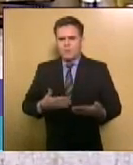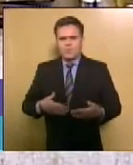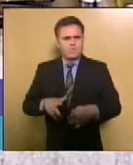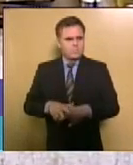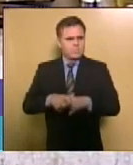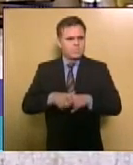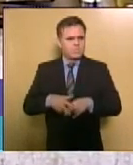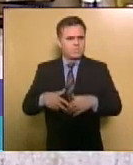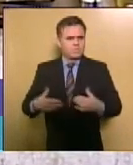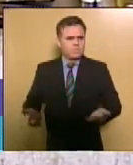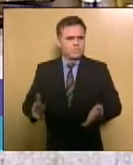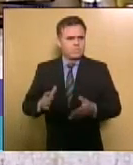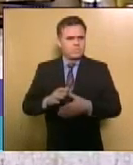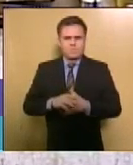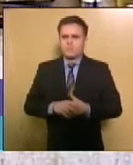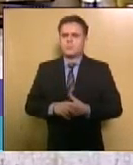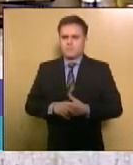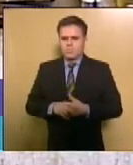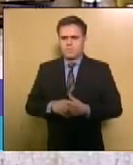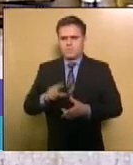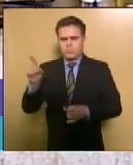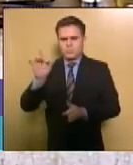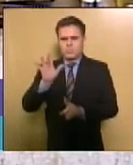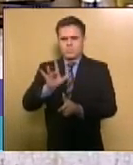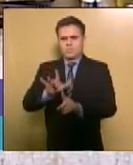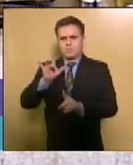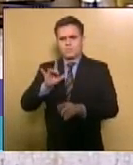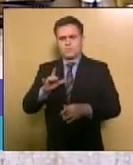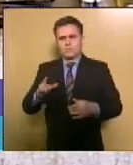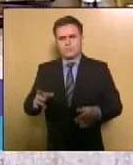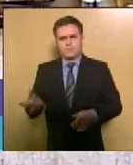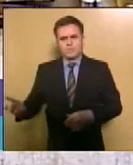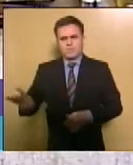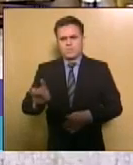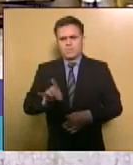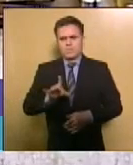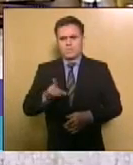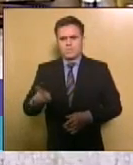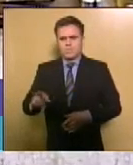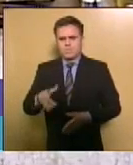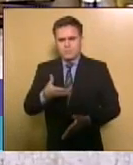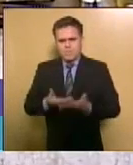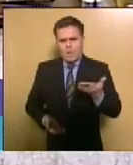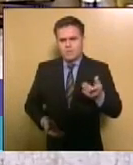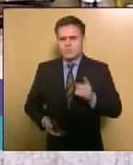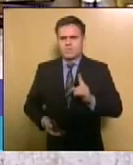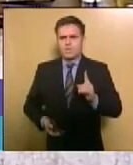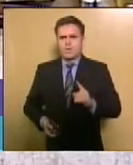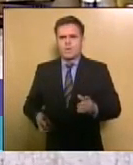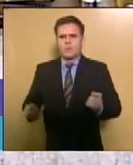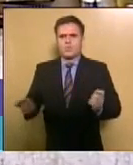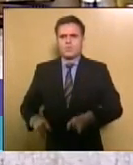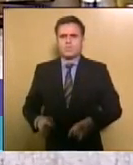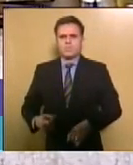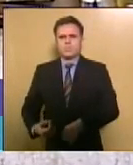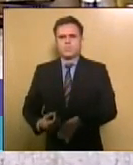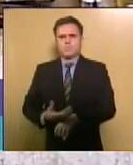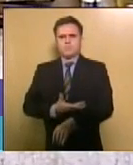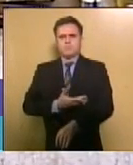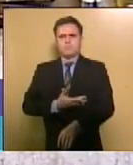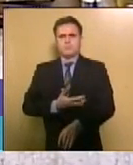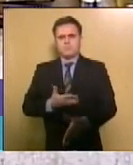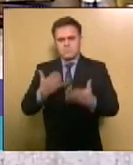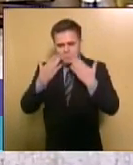que todos tenham tocado no coração de cada um e que cada um não tenha perdido a capacidade de se emocionar